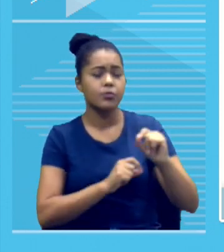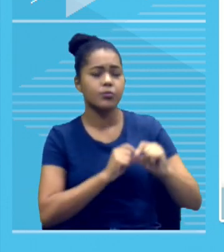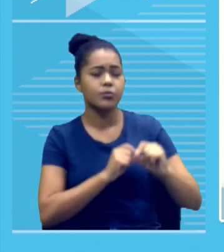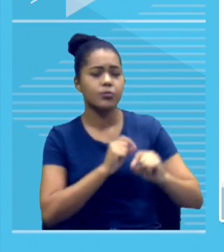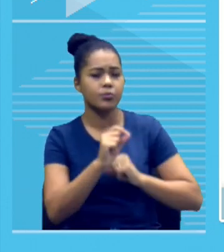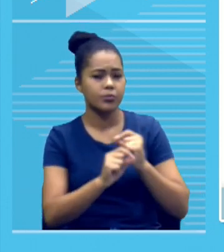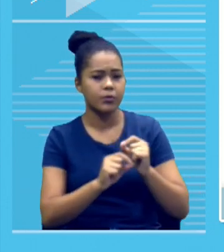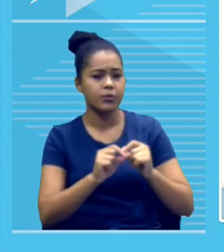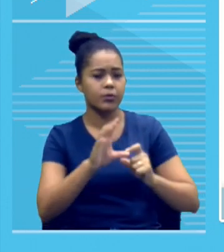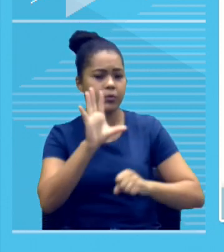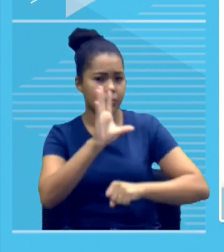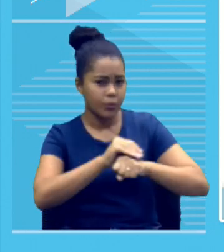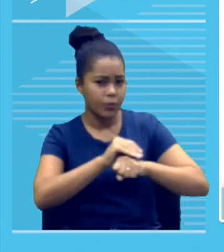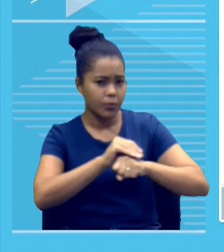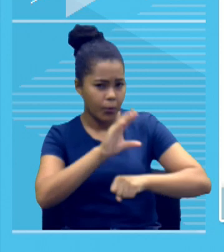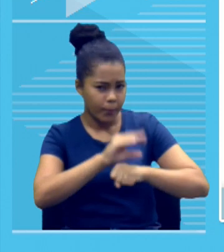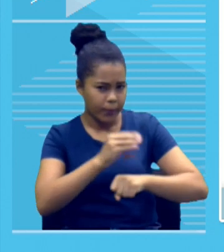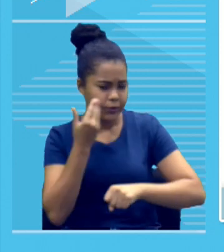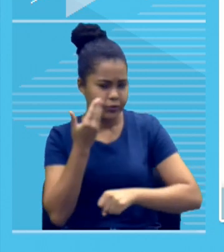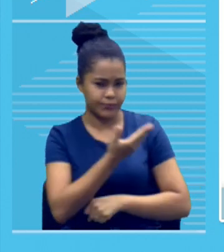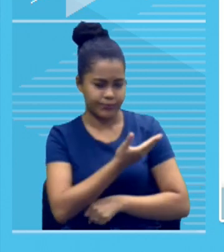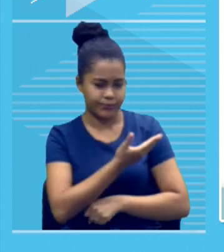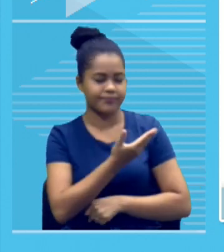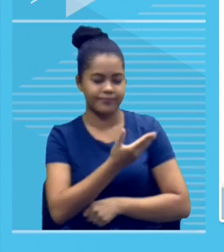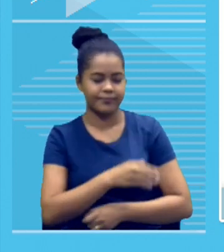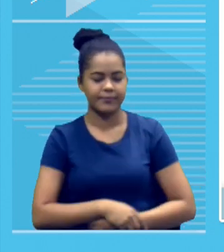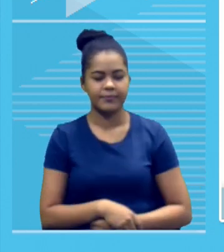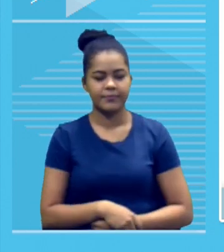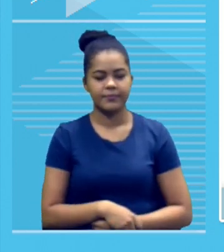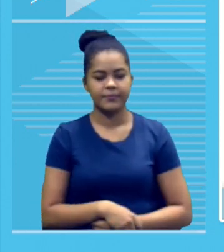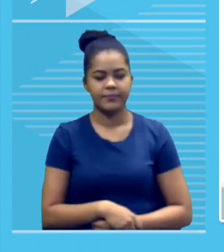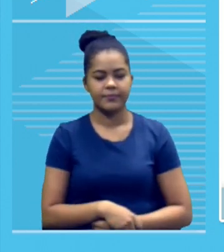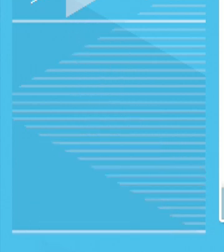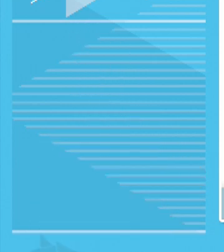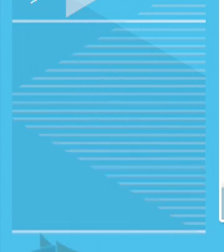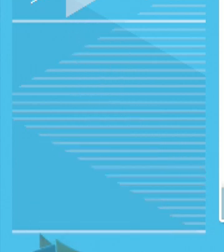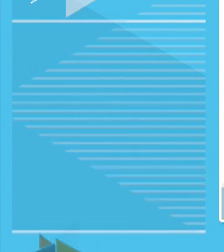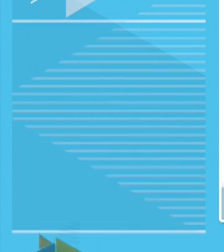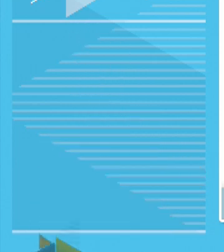Um minuto para você fazer um print. Um minutinho aí.